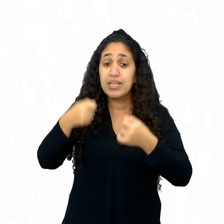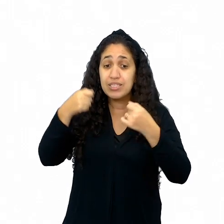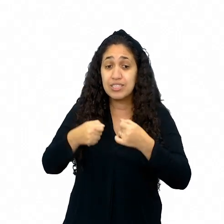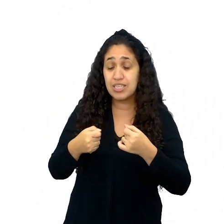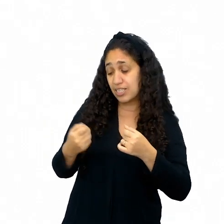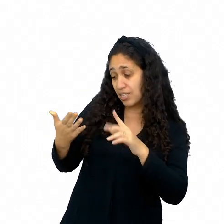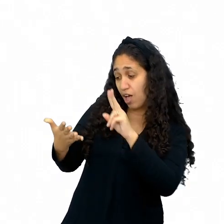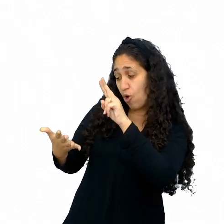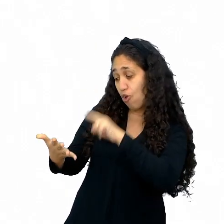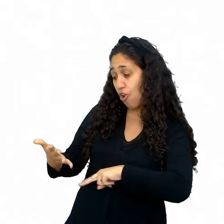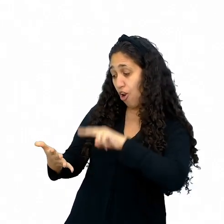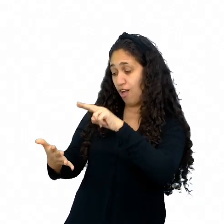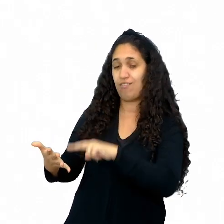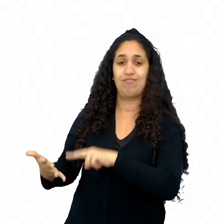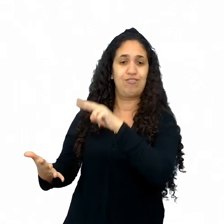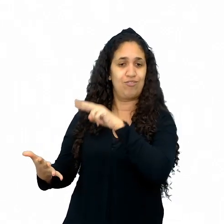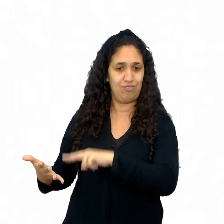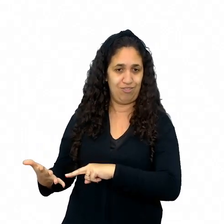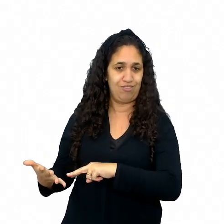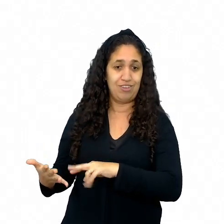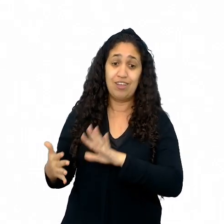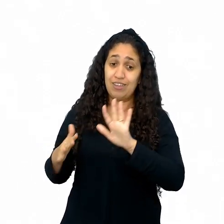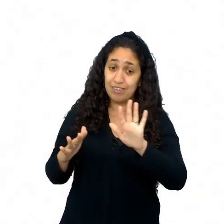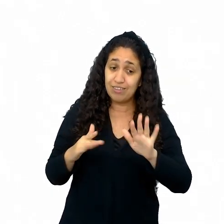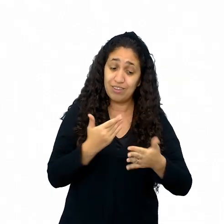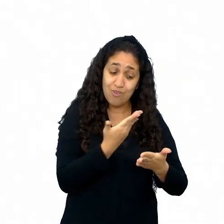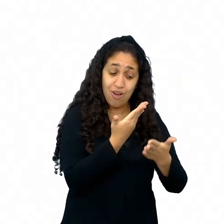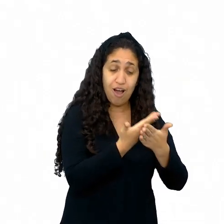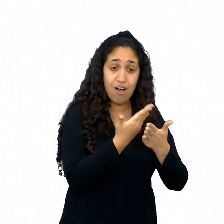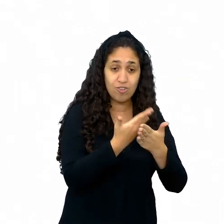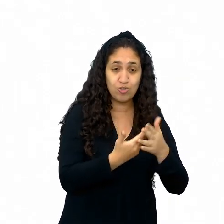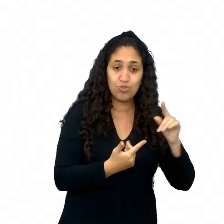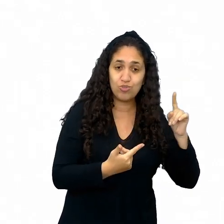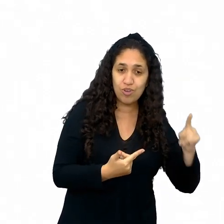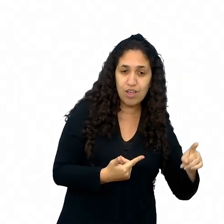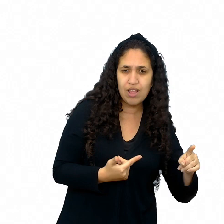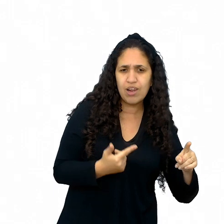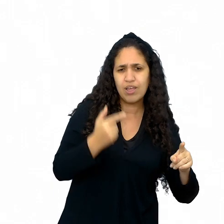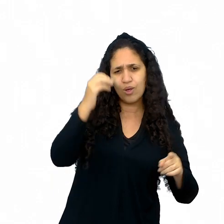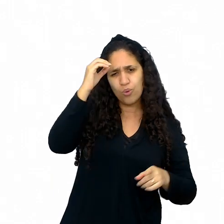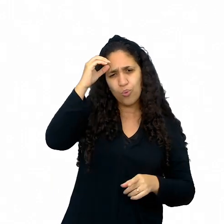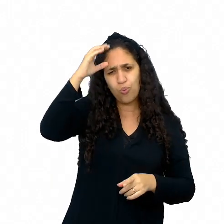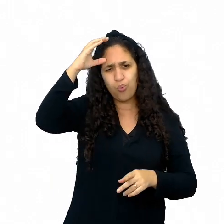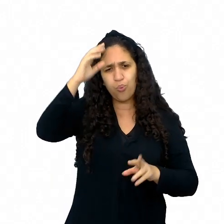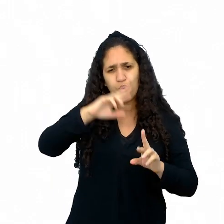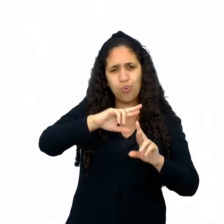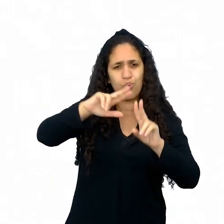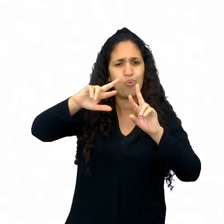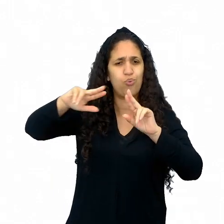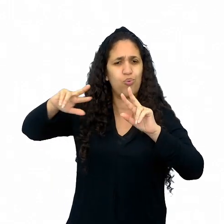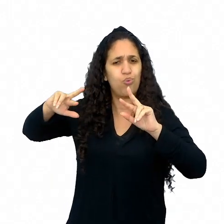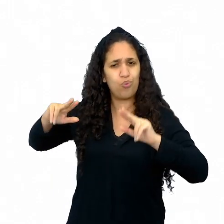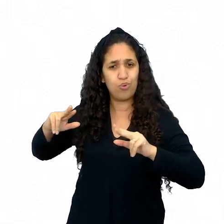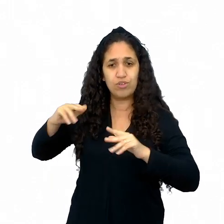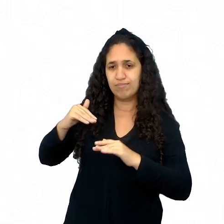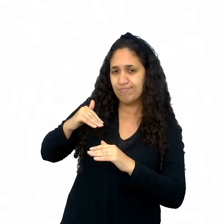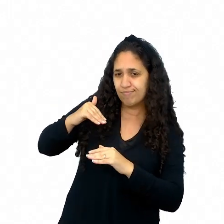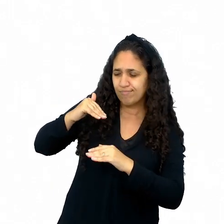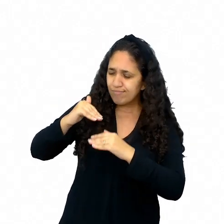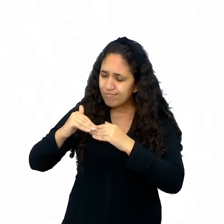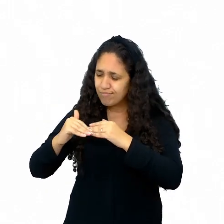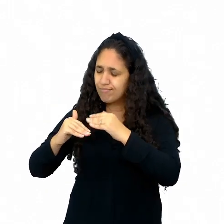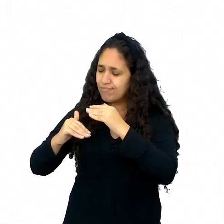leitor. Então, é preciso que o nosso estudante aí aplique esses diferentes conhecimentos, ok? Para que o processamento